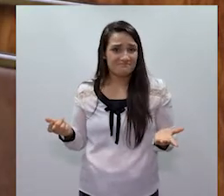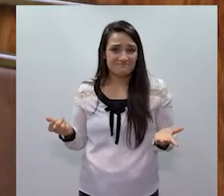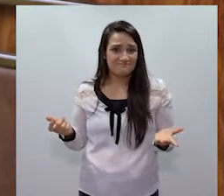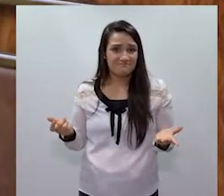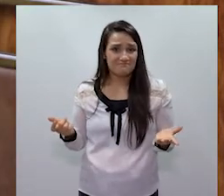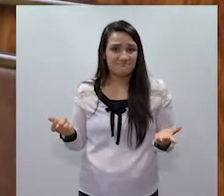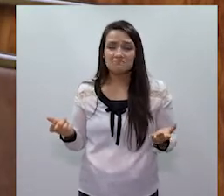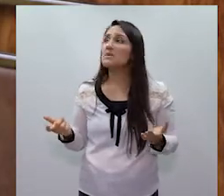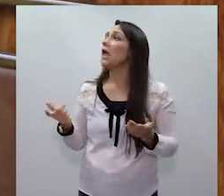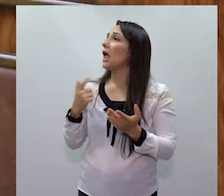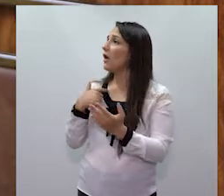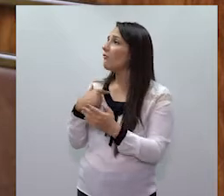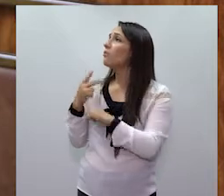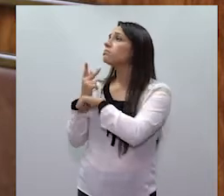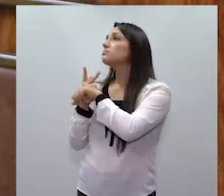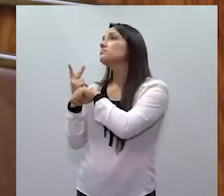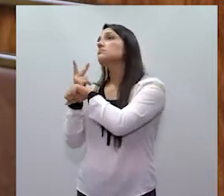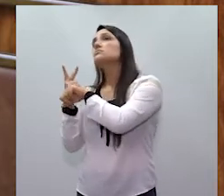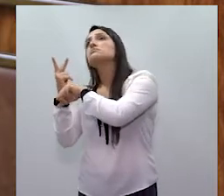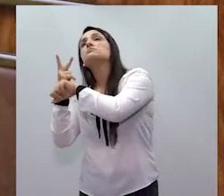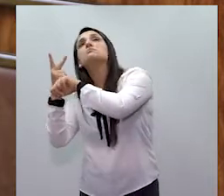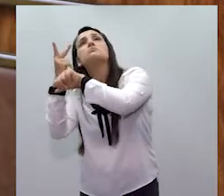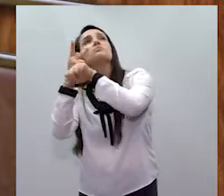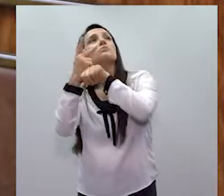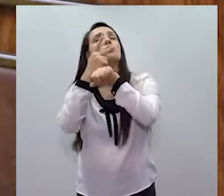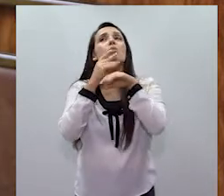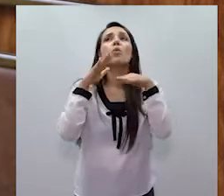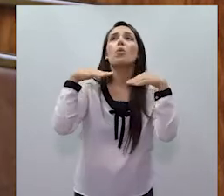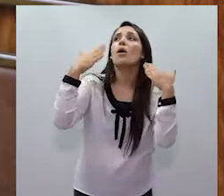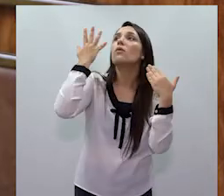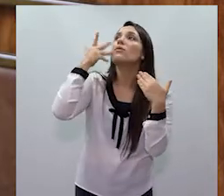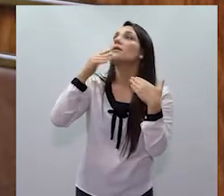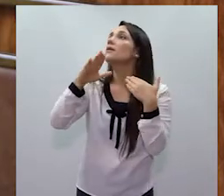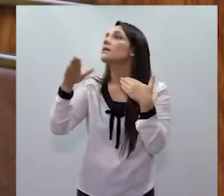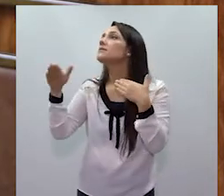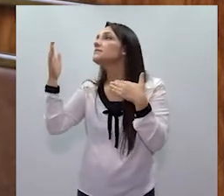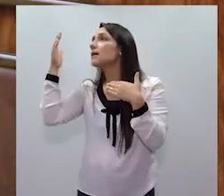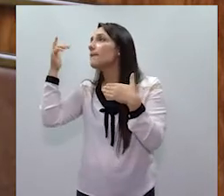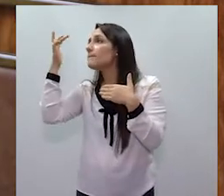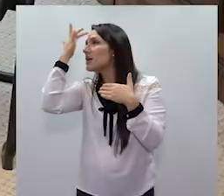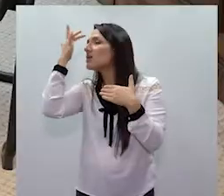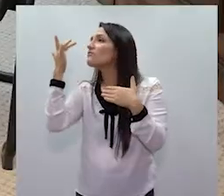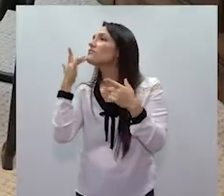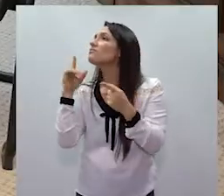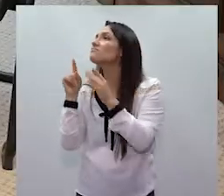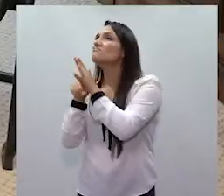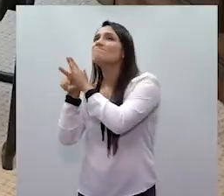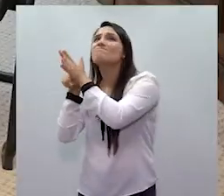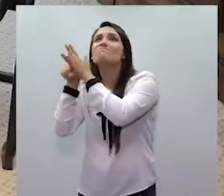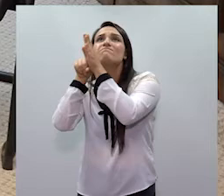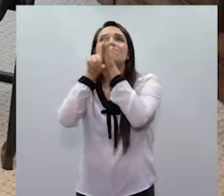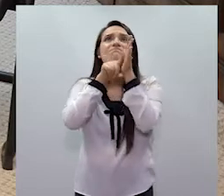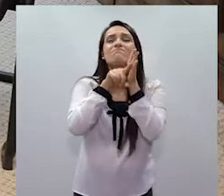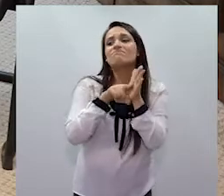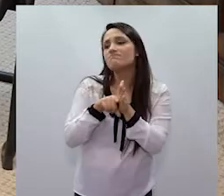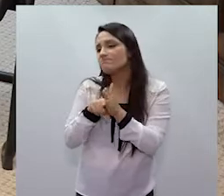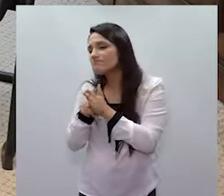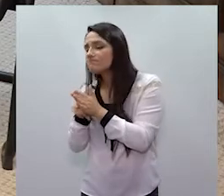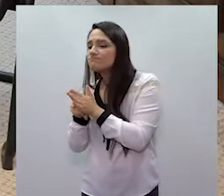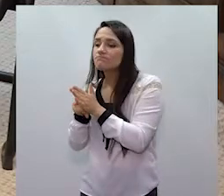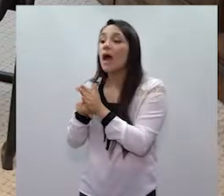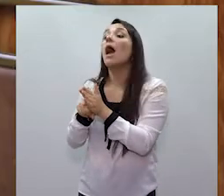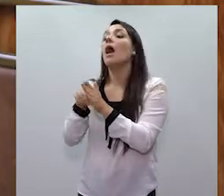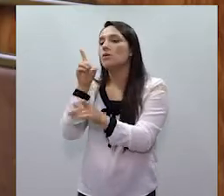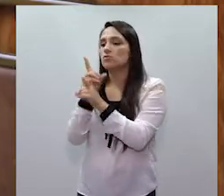vamos encaminhando as crianças conforme as crianças vão precisando. E é duro dizer isso, mas as pessoas